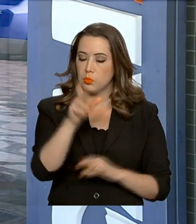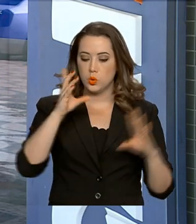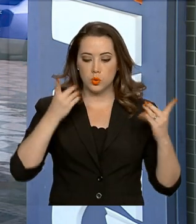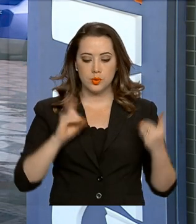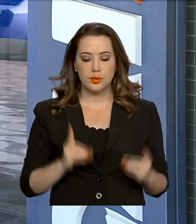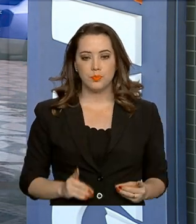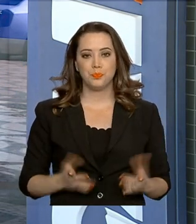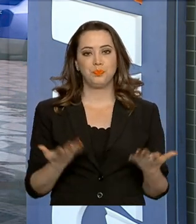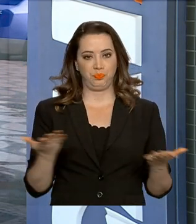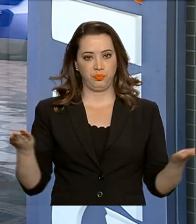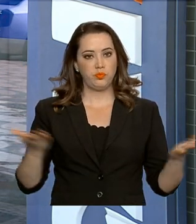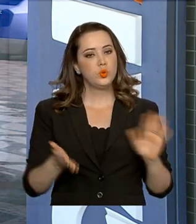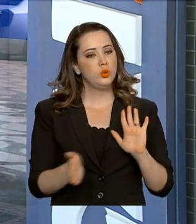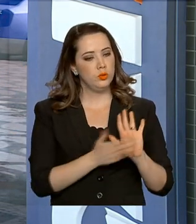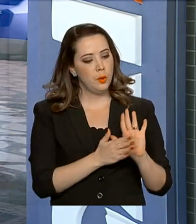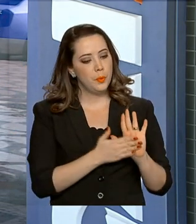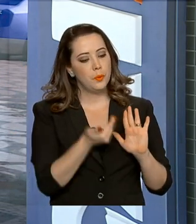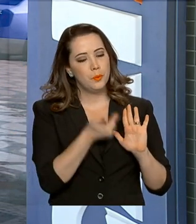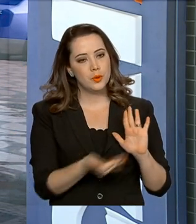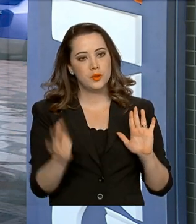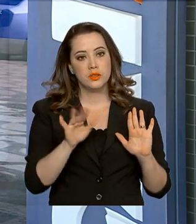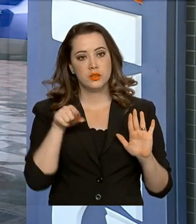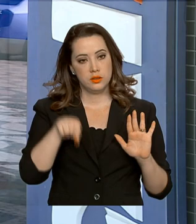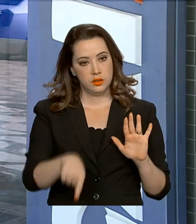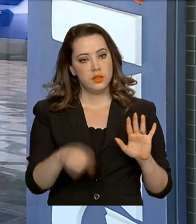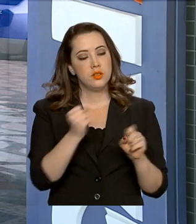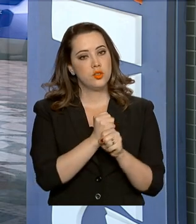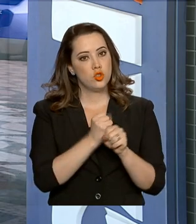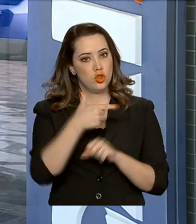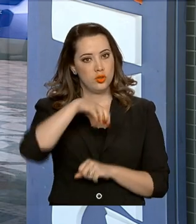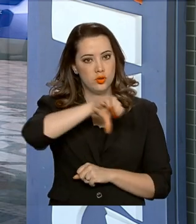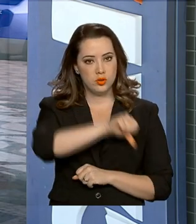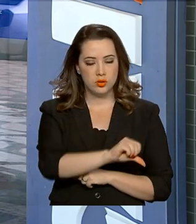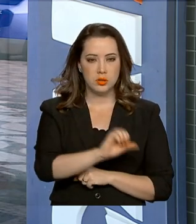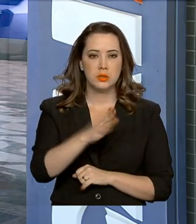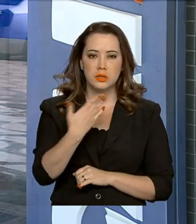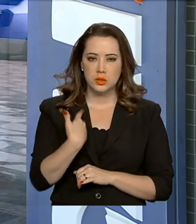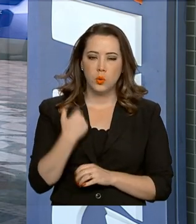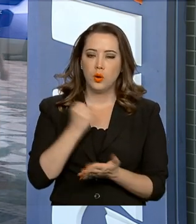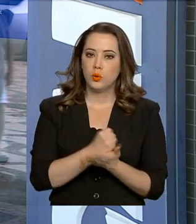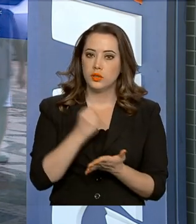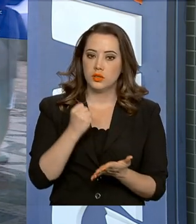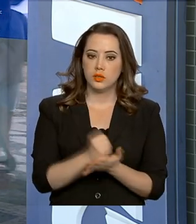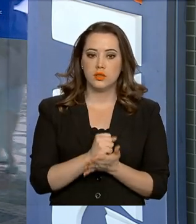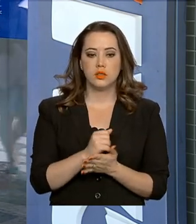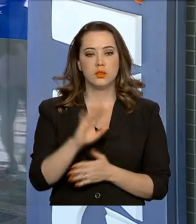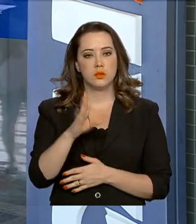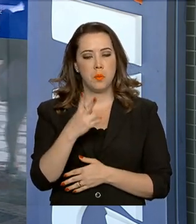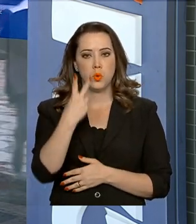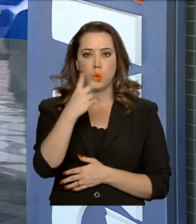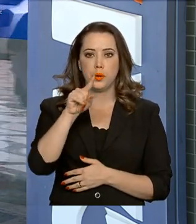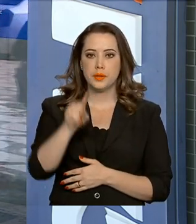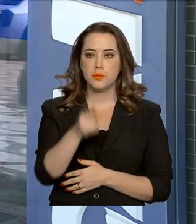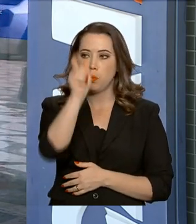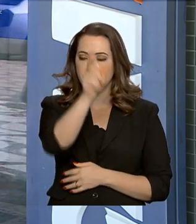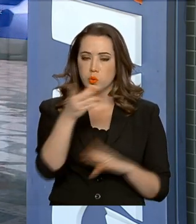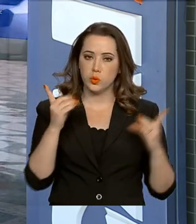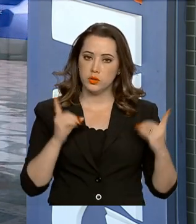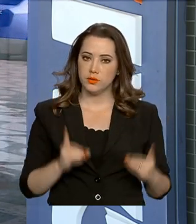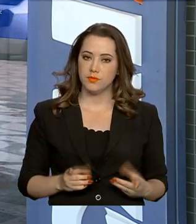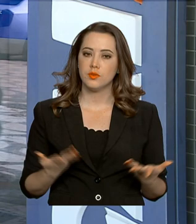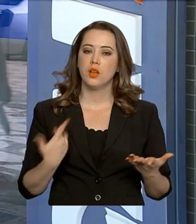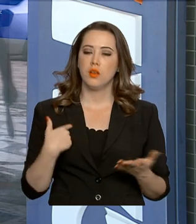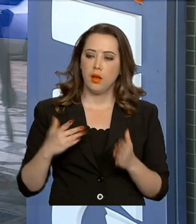deficiência. E a promessa é fechar o ano de 2019 com a contratação de cerca de 2 mil deficientes,